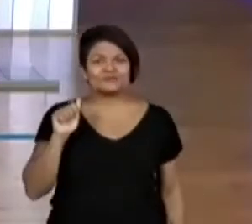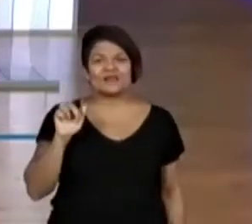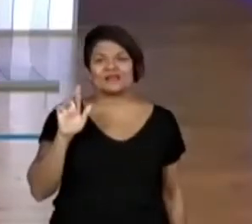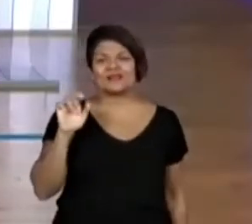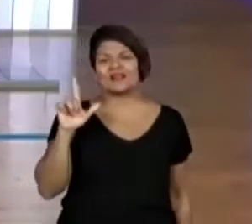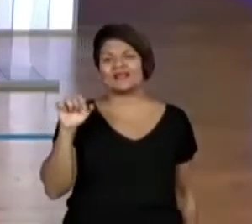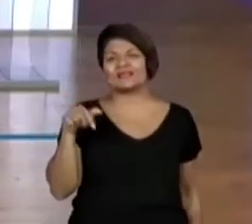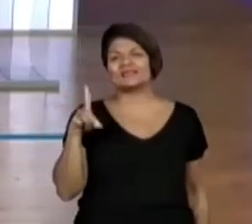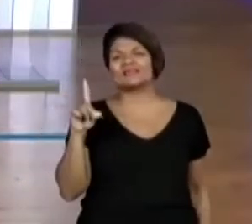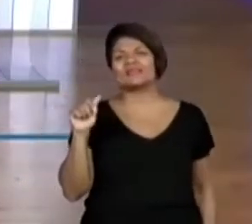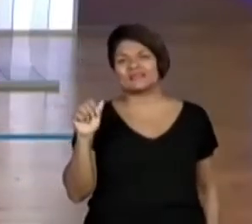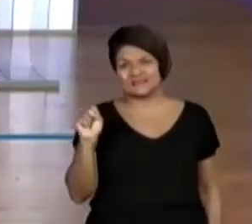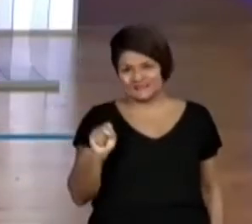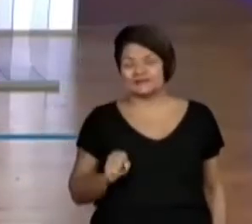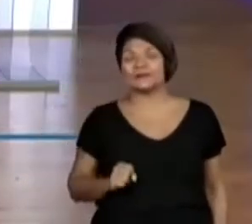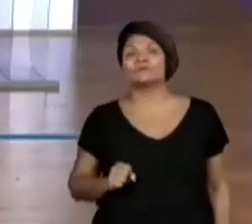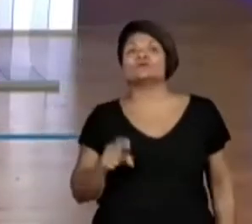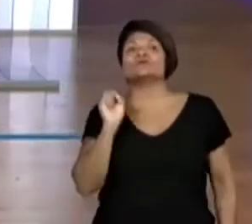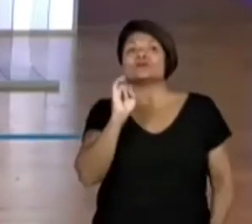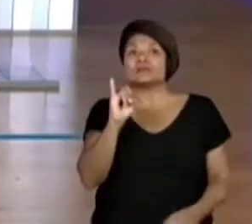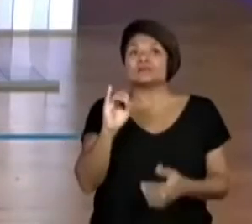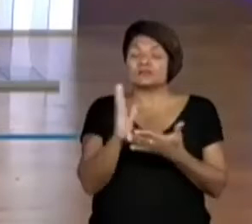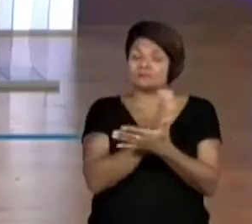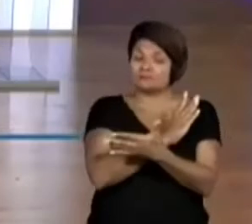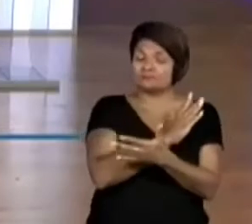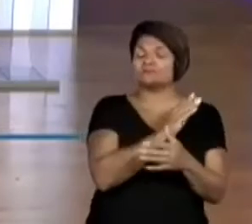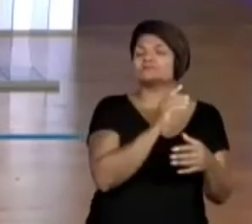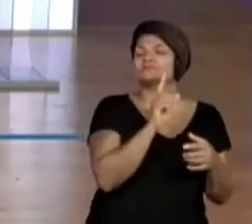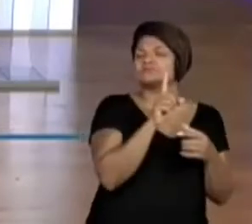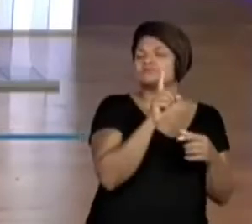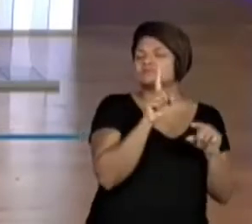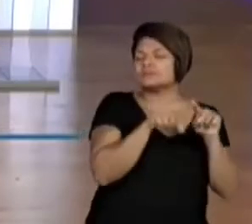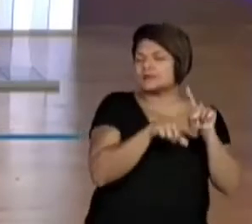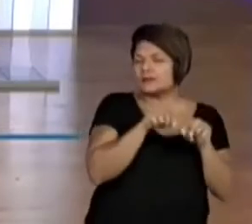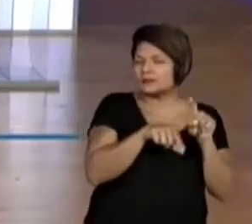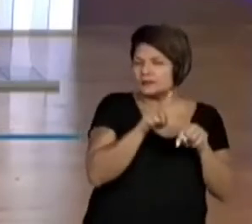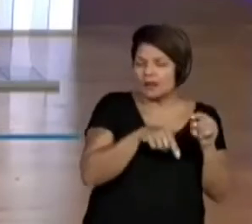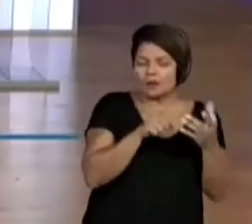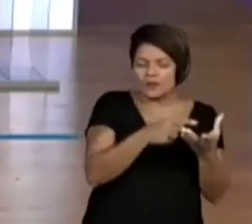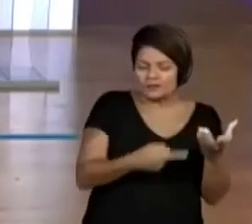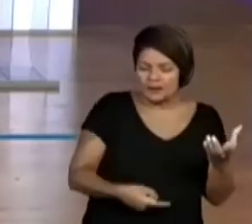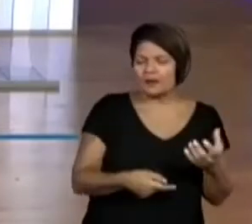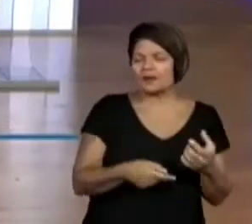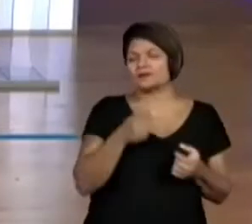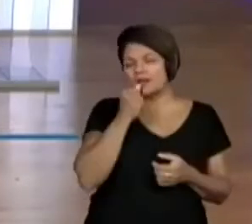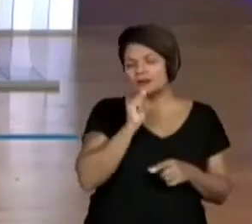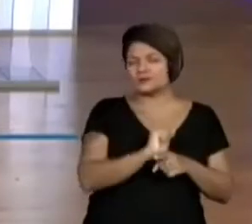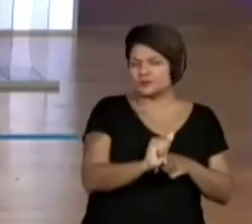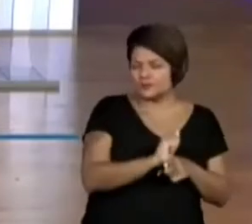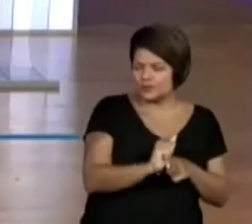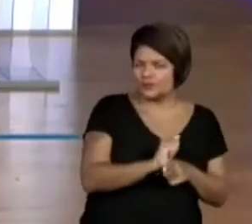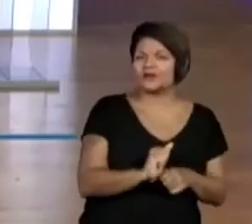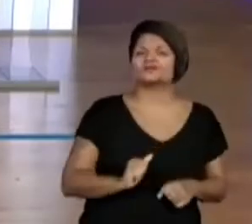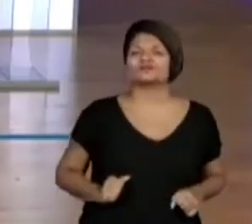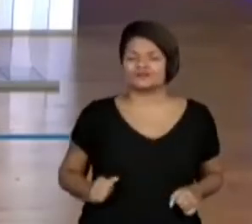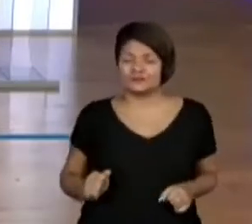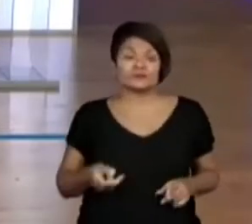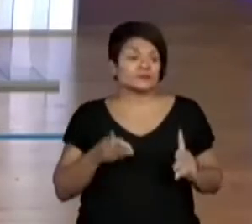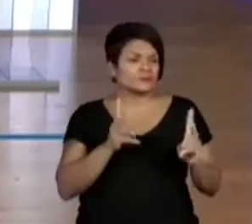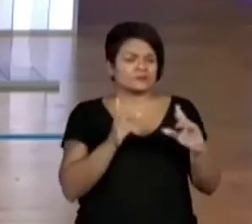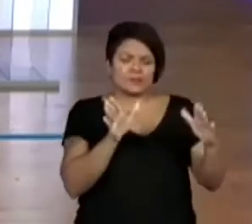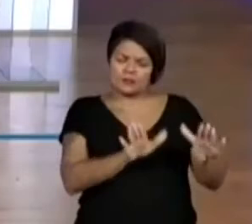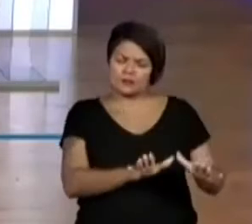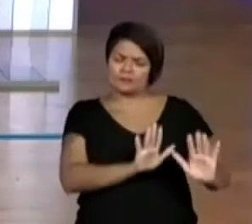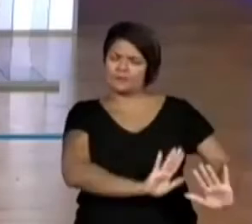Quem deixou separado o material que está bem espertinho, já está no cantinho aparecendo lá para vocês, meu caderno, meu lápis, que está sempre